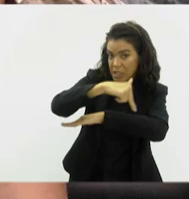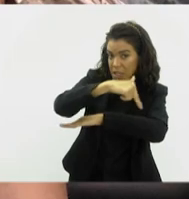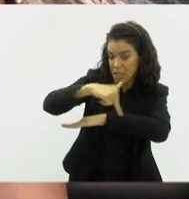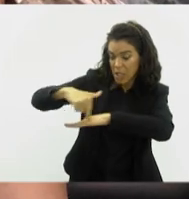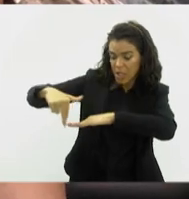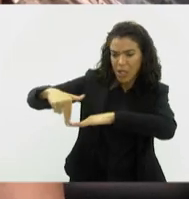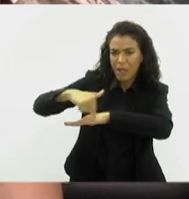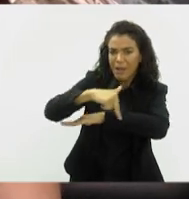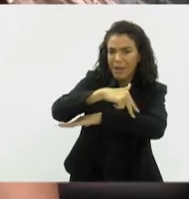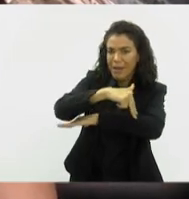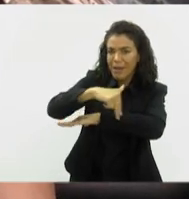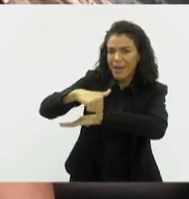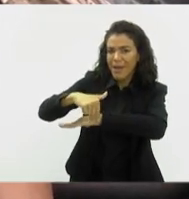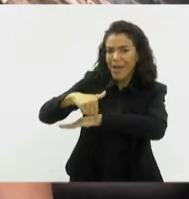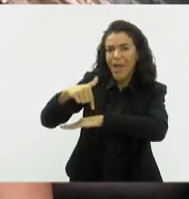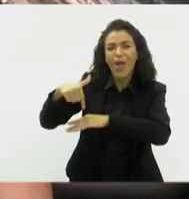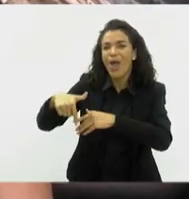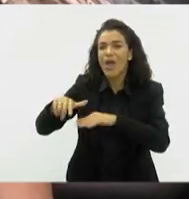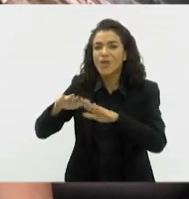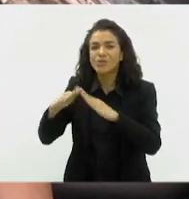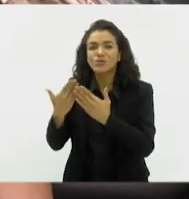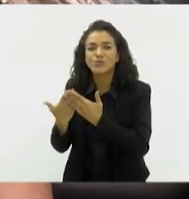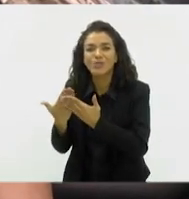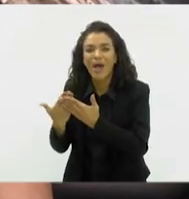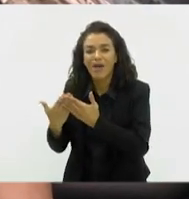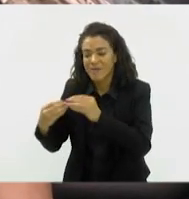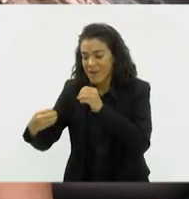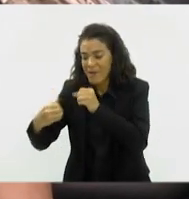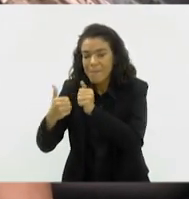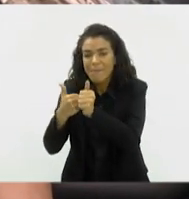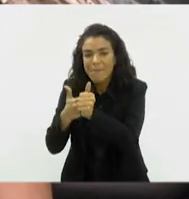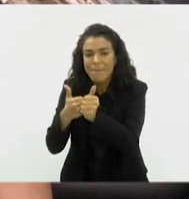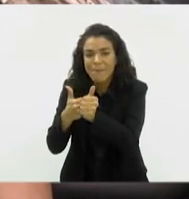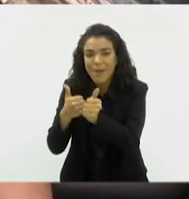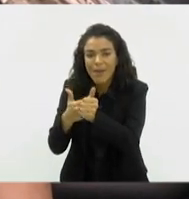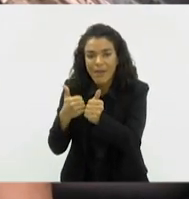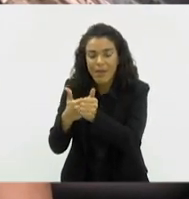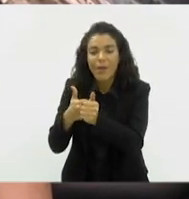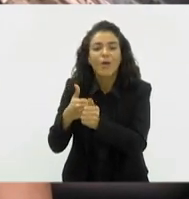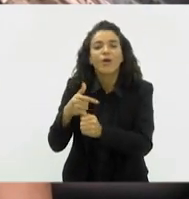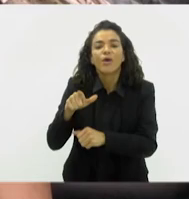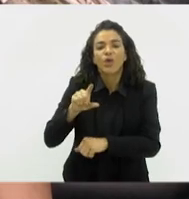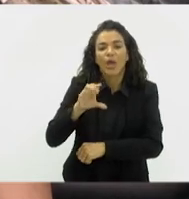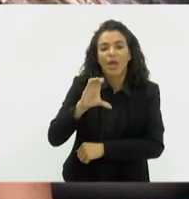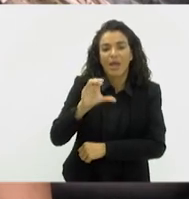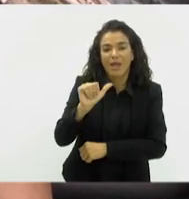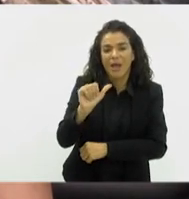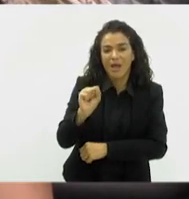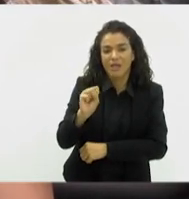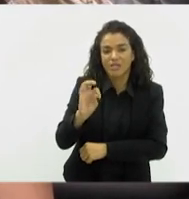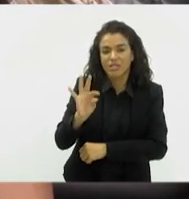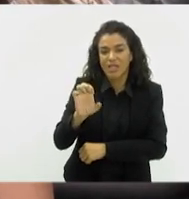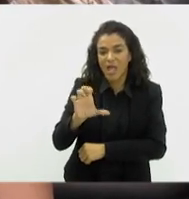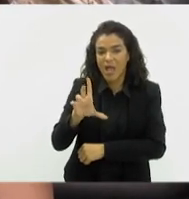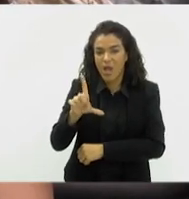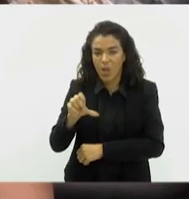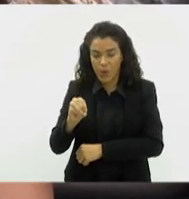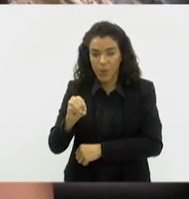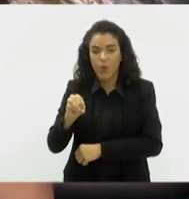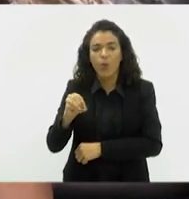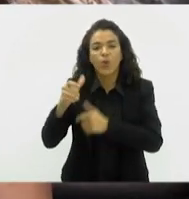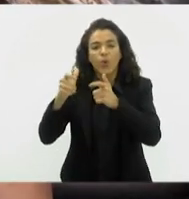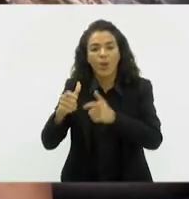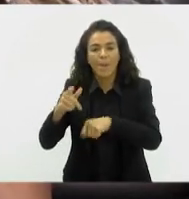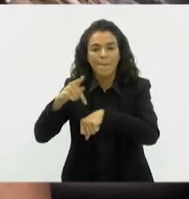que me levava, na época, à escola que eu estudava, que é a Escola Municipal Castel Novo, que fica ali no Arpoador.